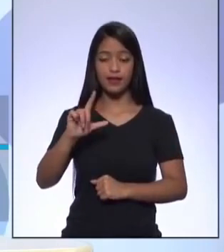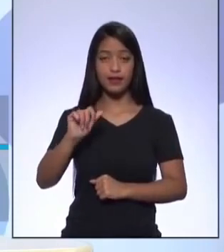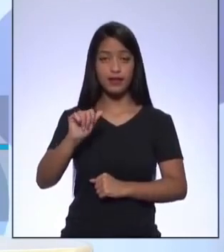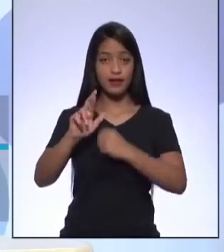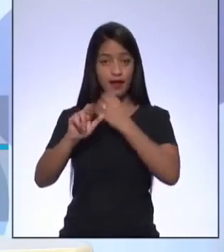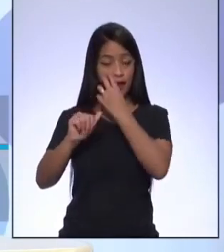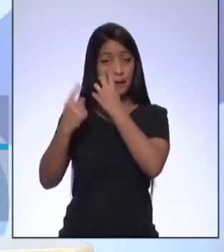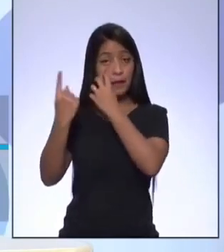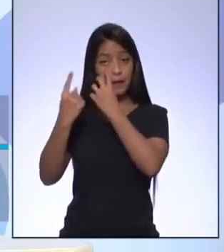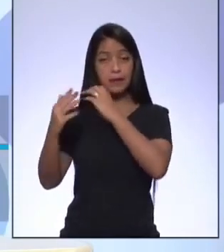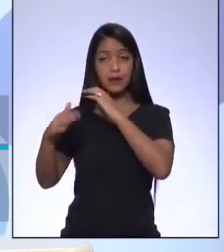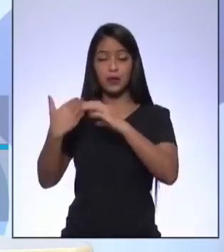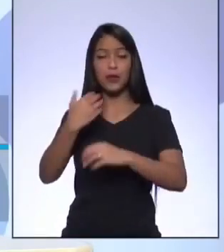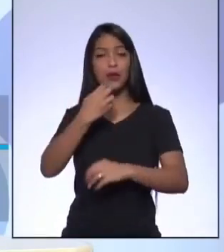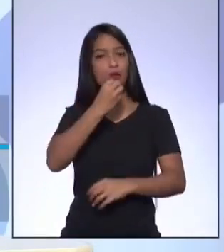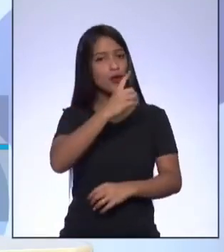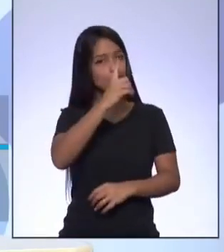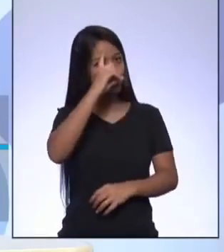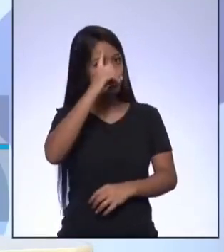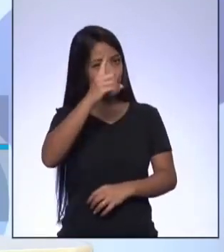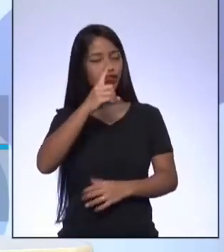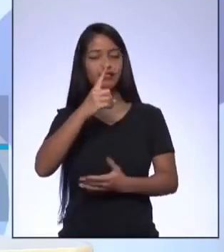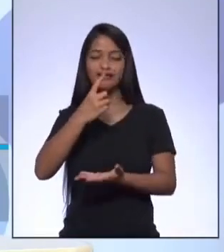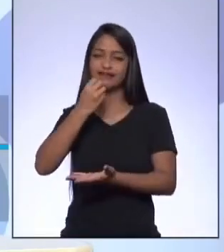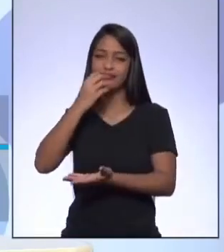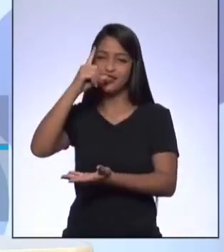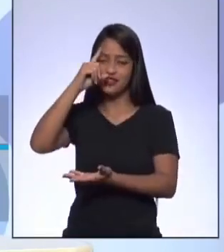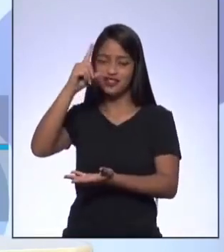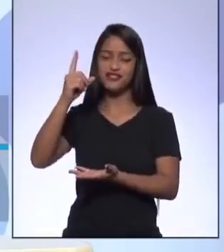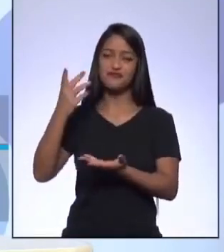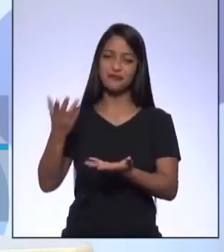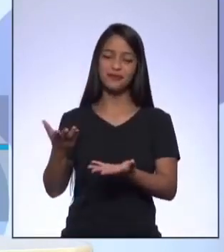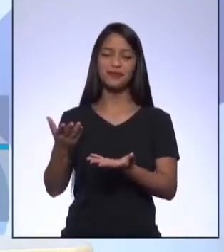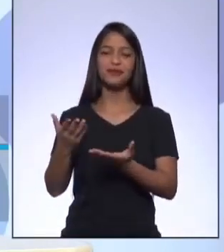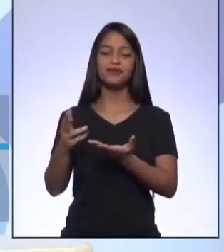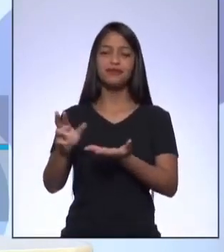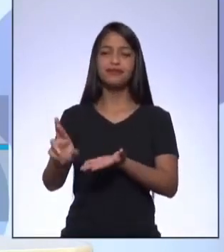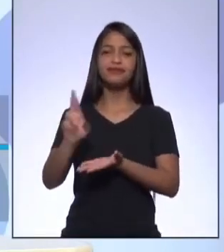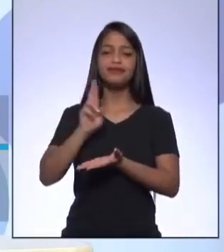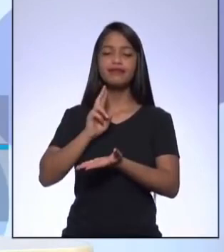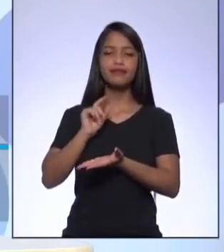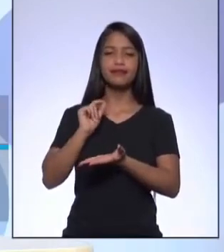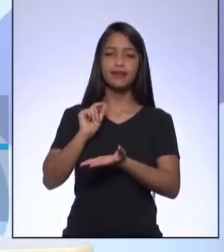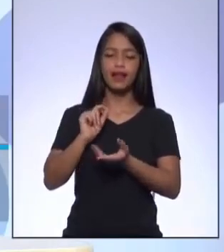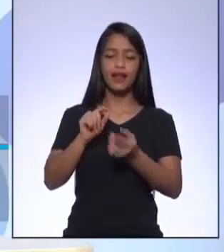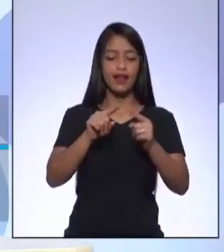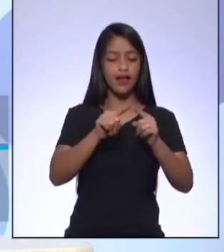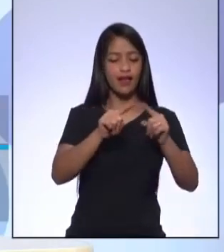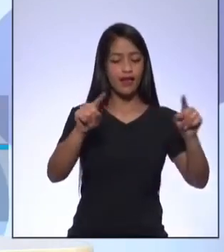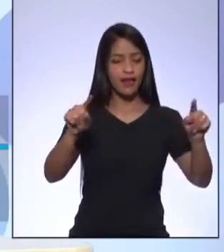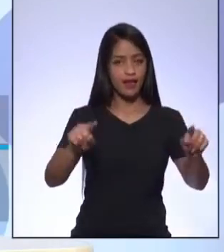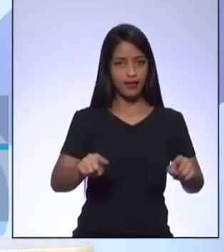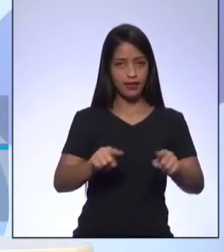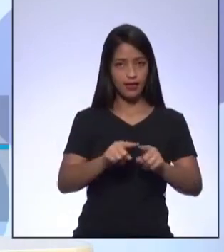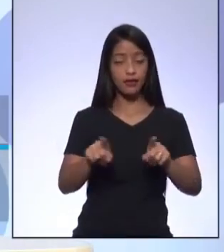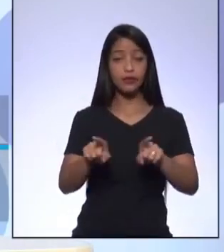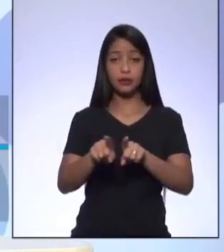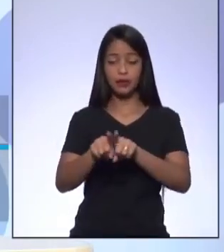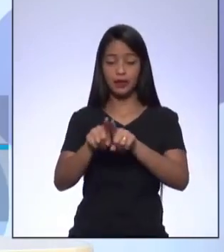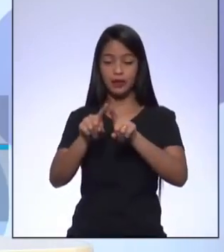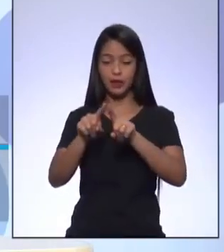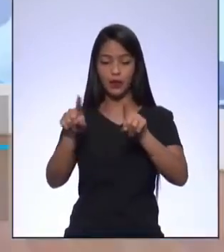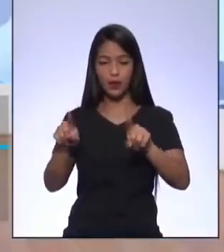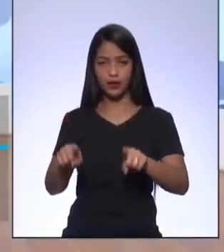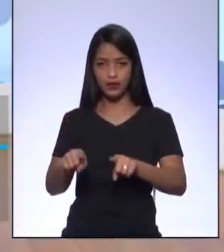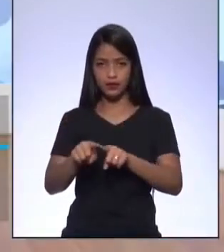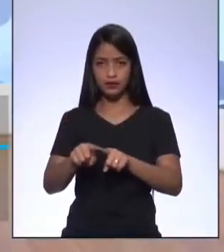primeiro deu bom dia, então bom dia a todos de novo, né? E ela respondeu tanto retângulo quanto quadrado também, Osmar.